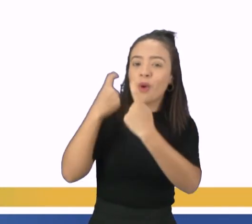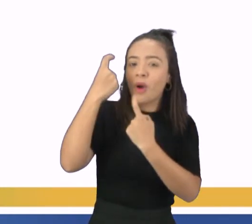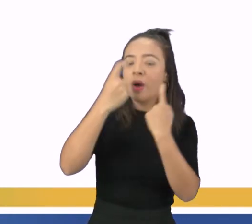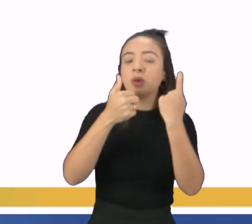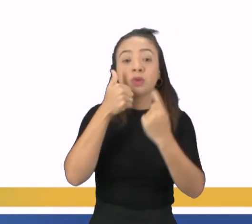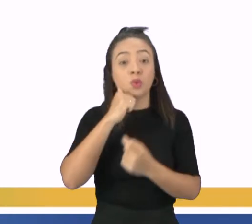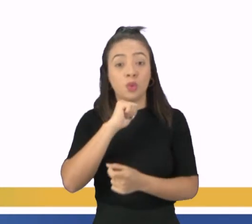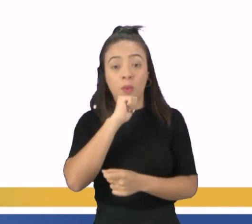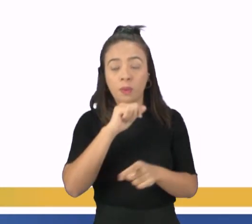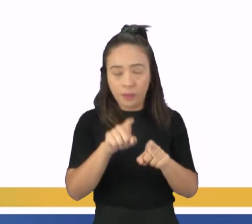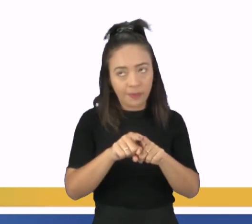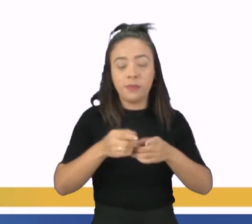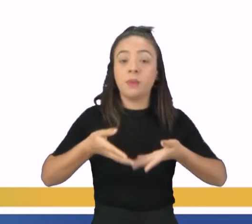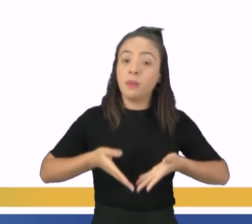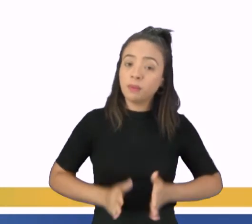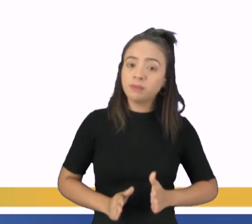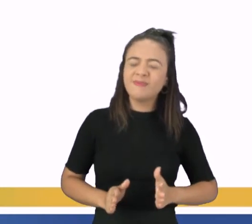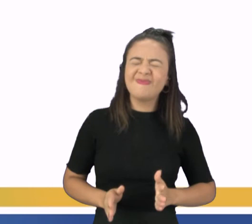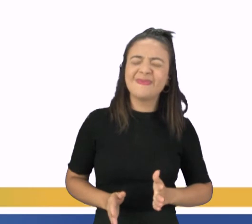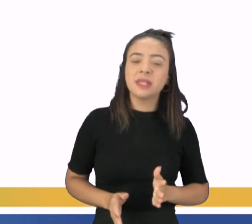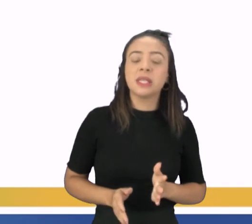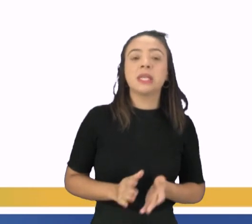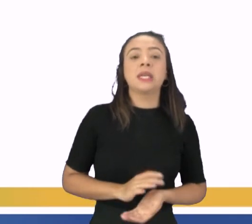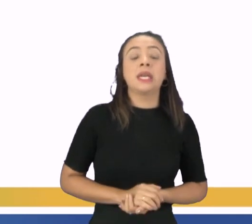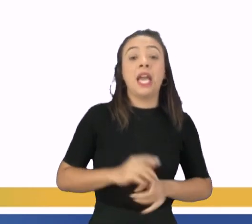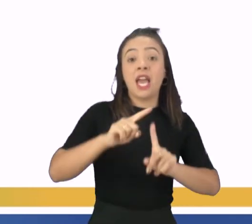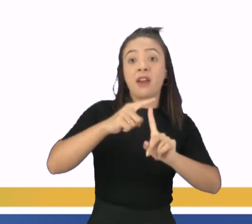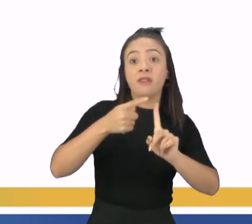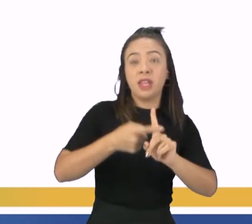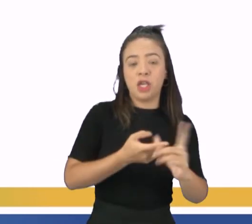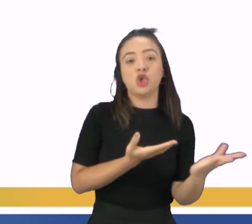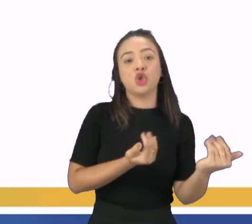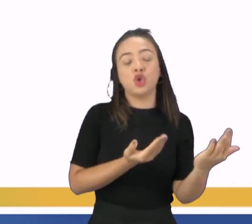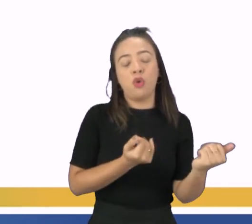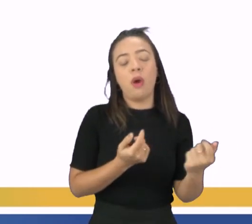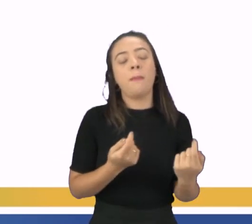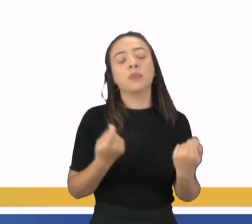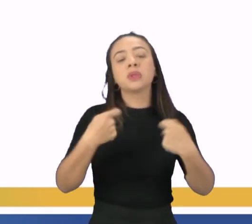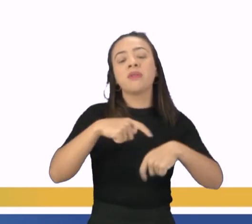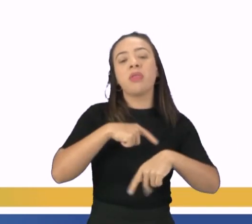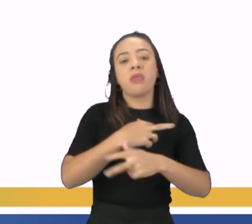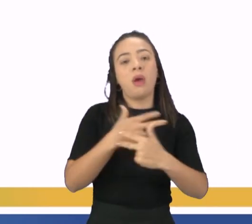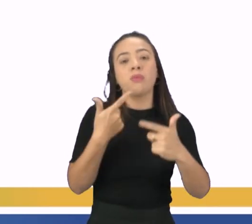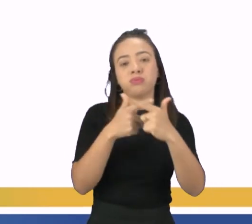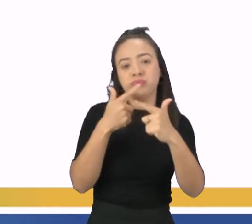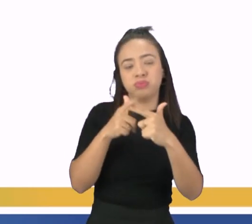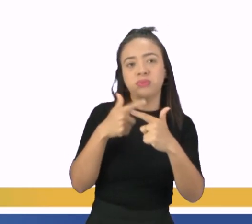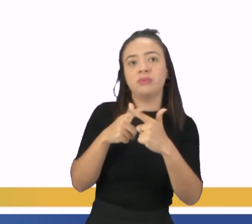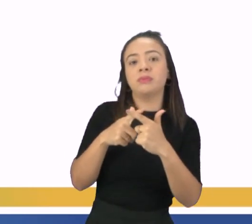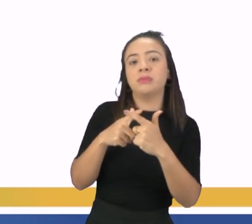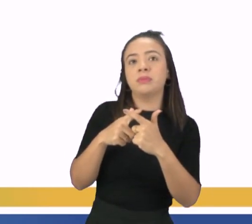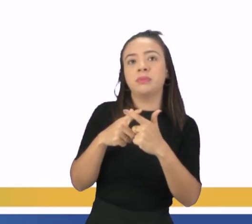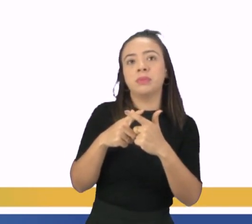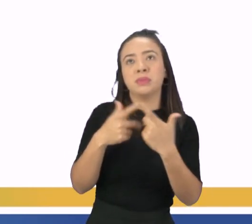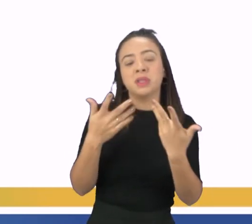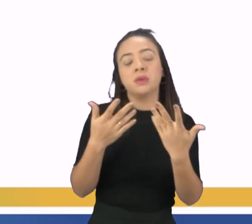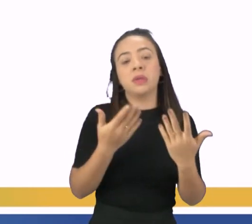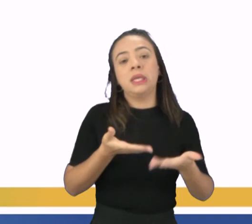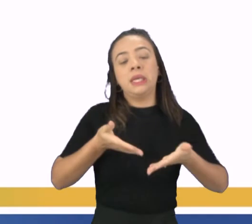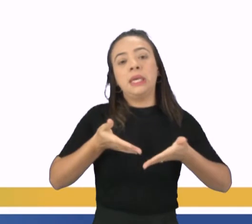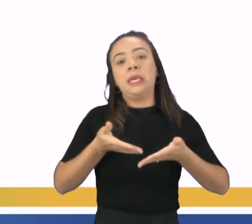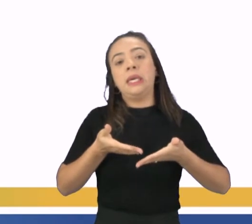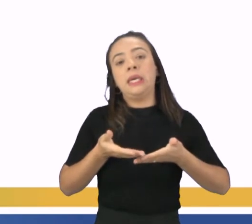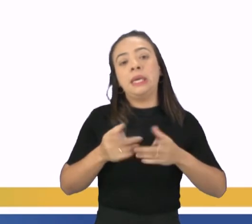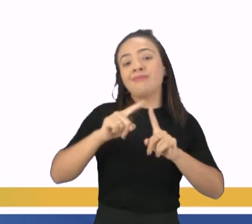e o recém-nascido, a gravidez nessa faixa etária pode acarretar problemas sociais e biológicos. A gravidez na adolescência é